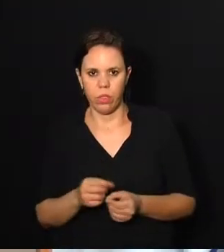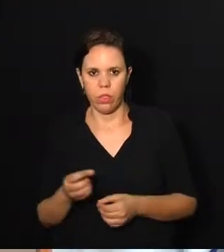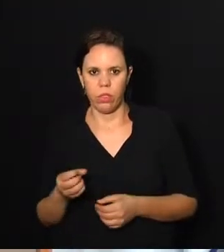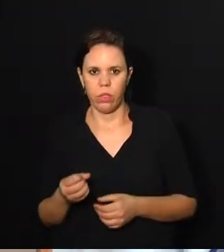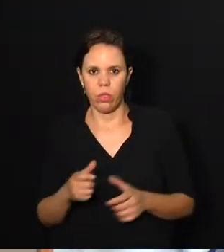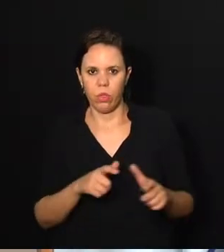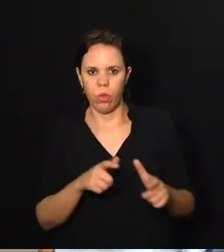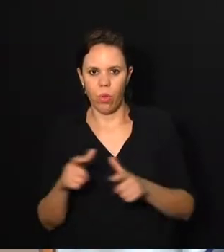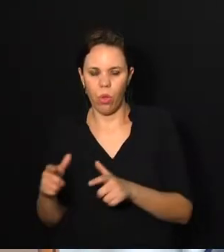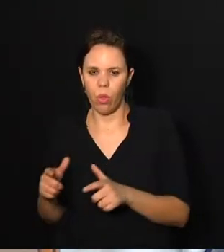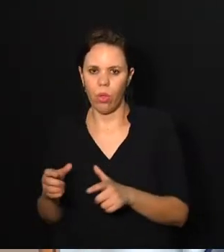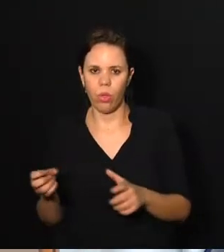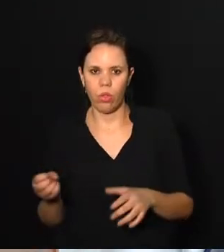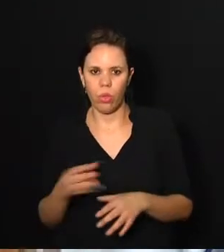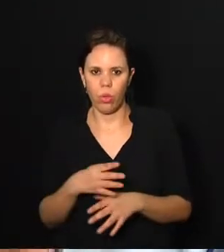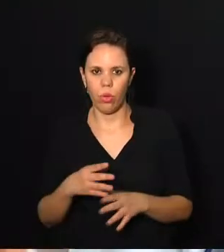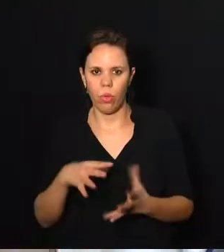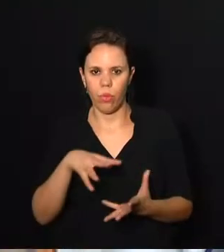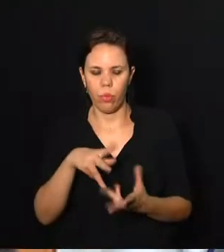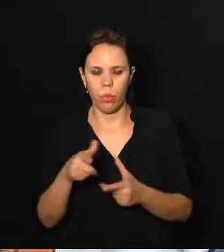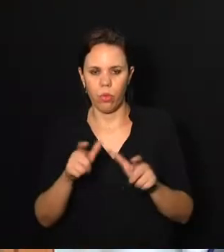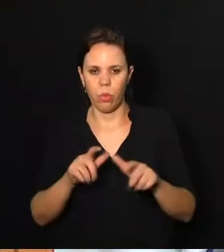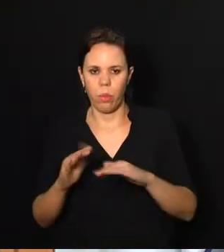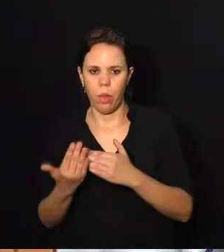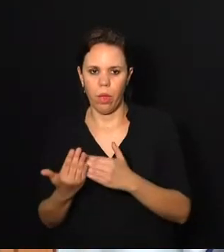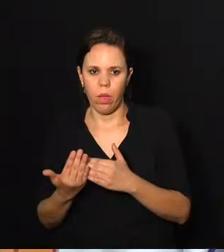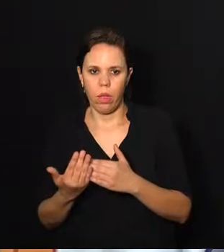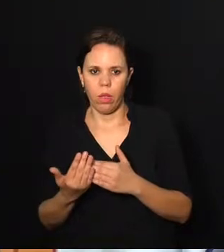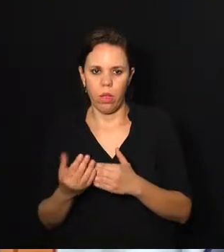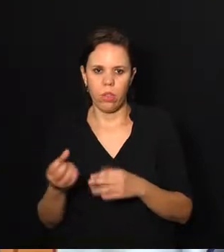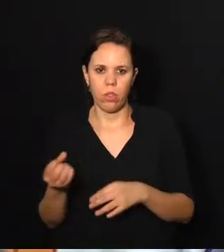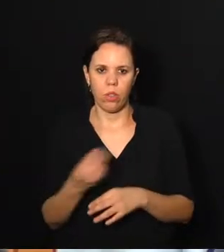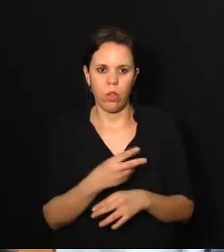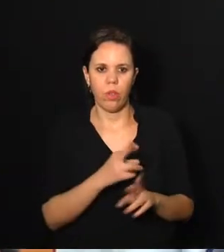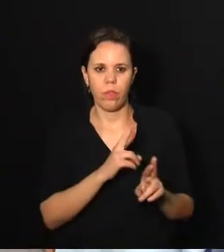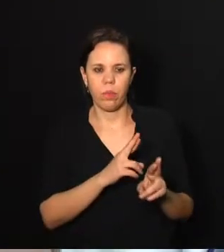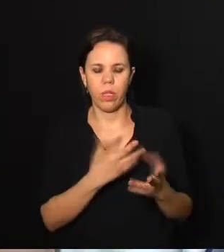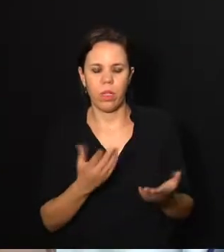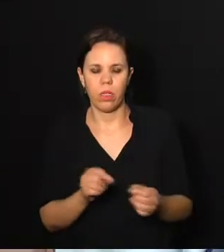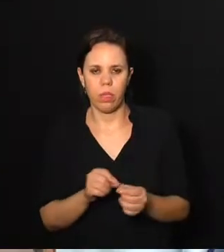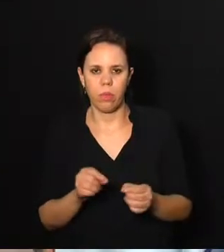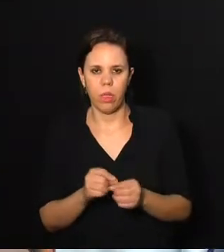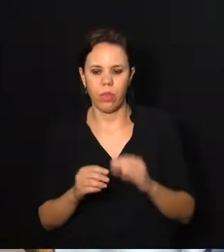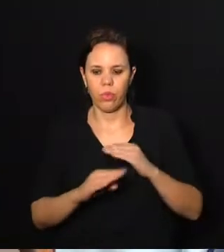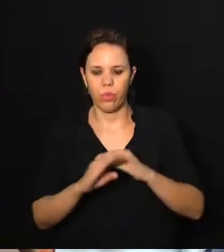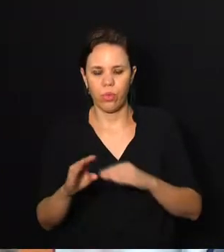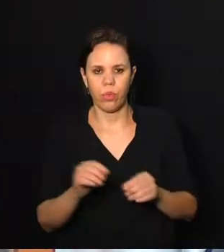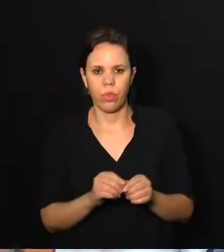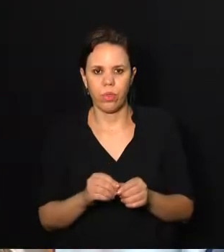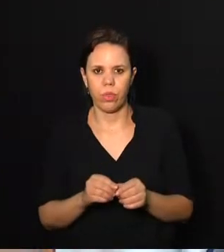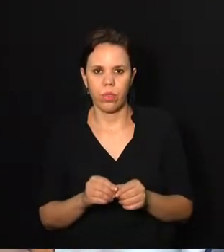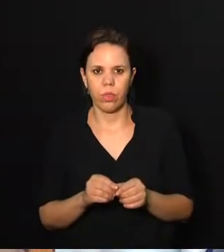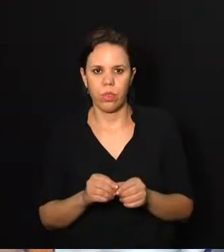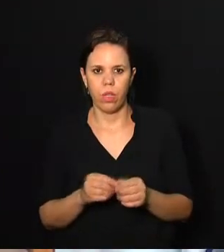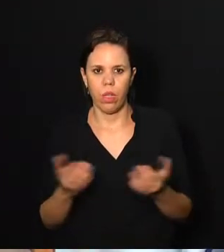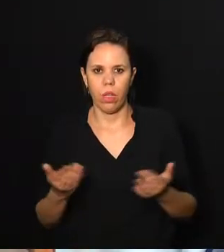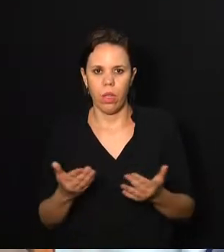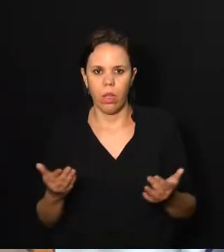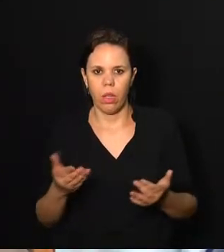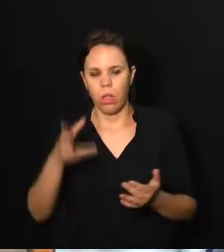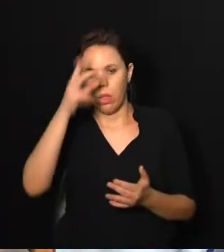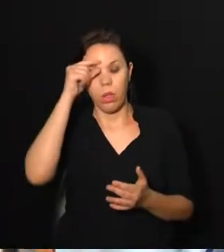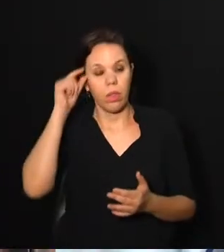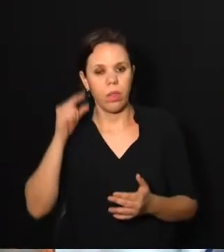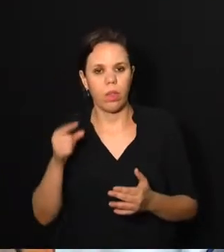para o Novo Mundo, que não era asfalto, nós asfaltamos tudo lá. Então, assim, a região que o prefeito Jonas Donizete hoje